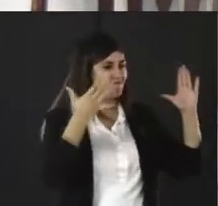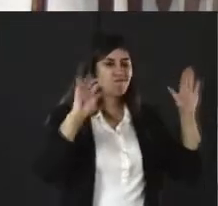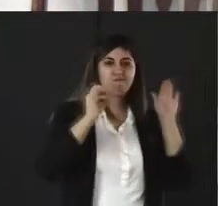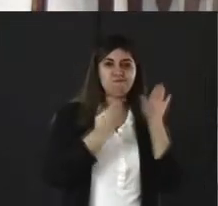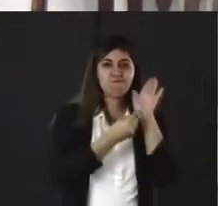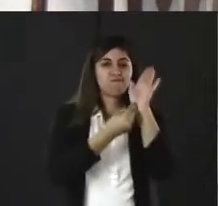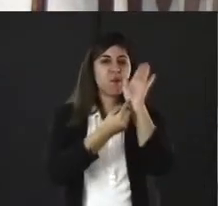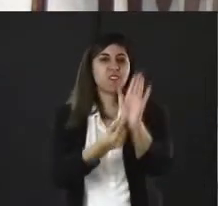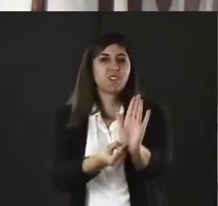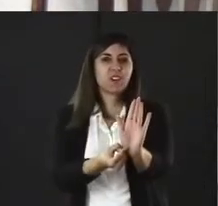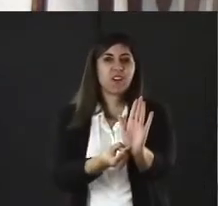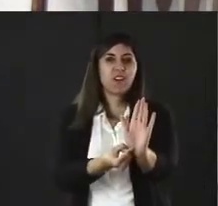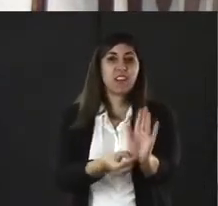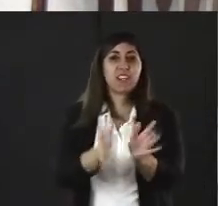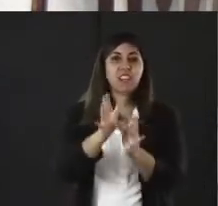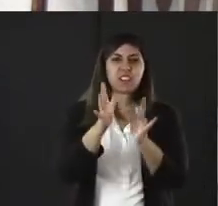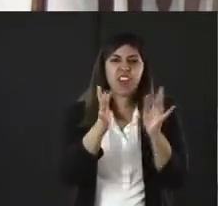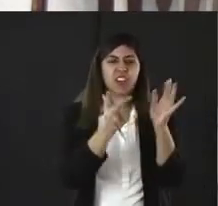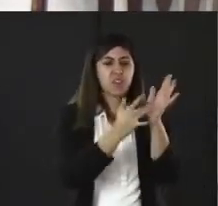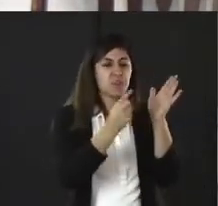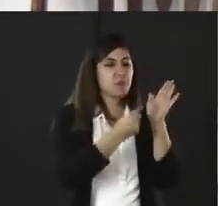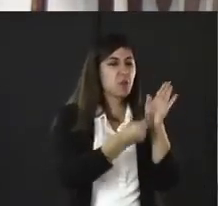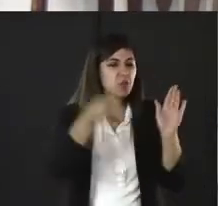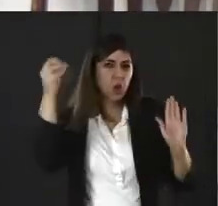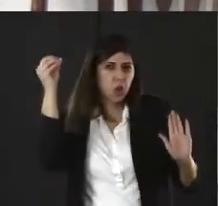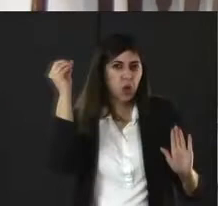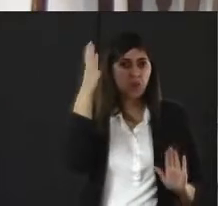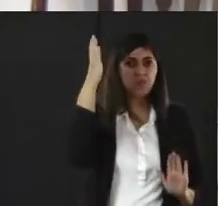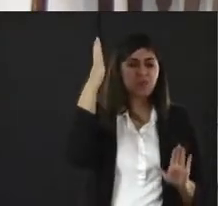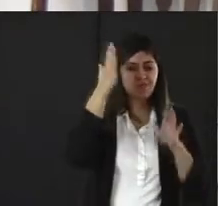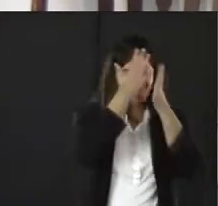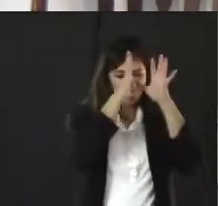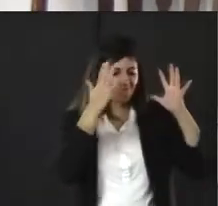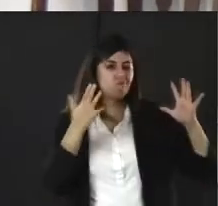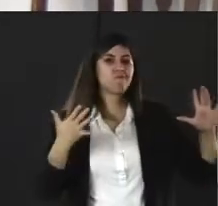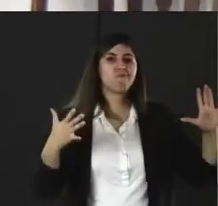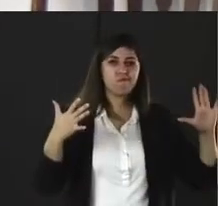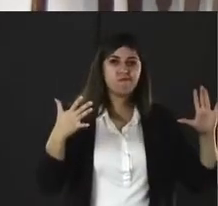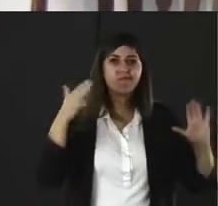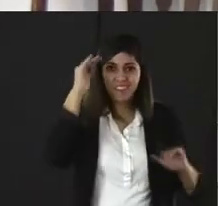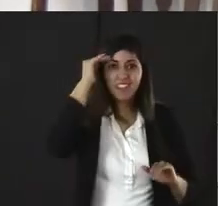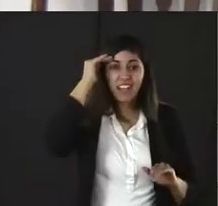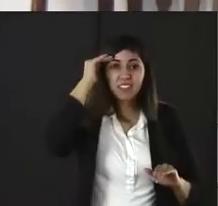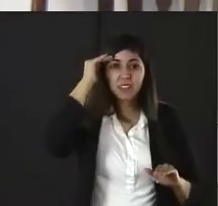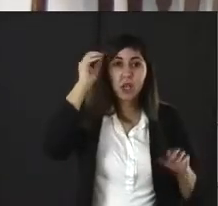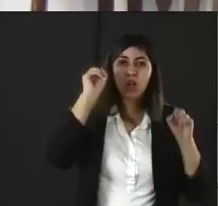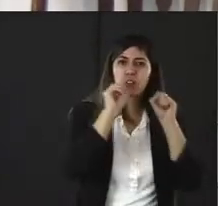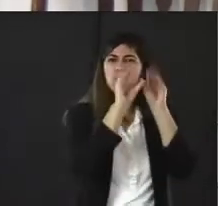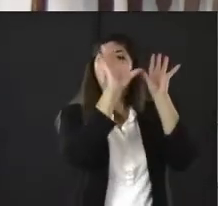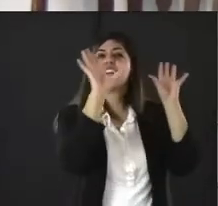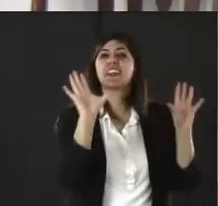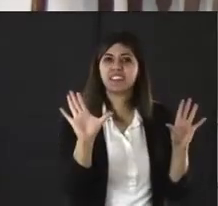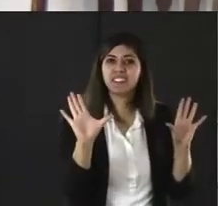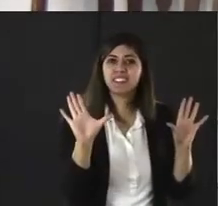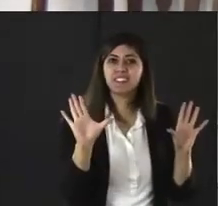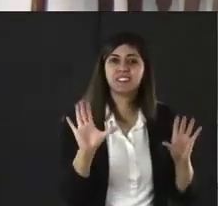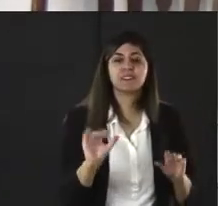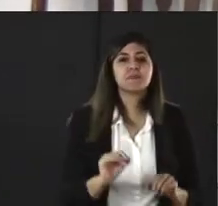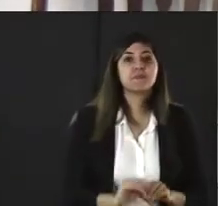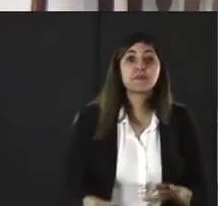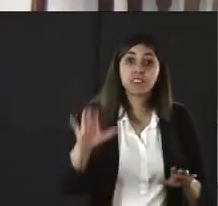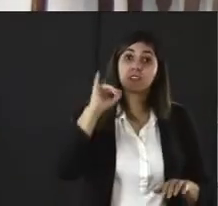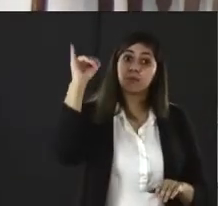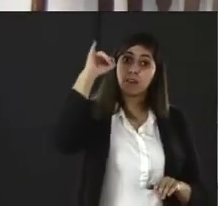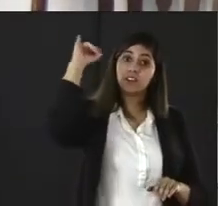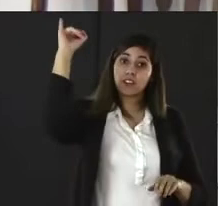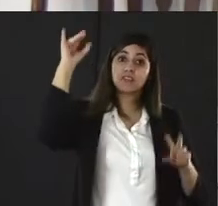manifestou o senhor a sua luz e essa palavra glória é muito